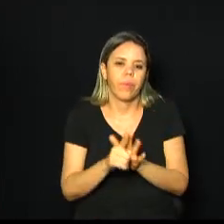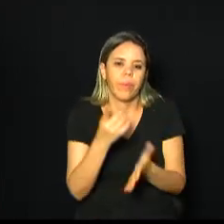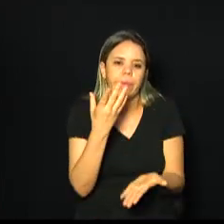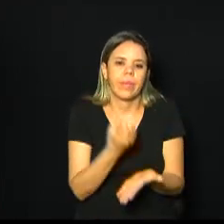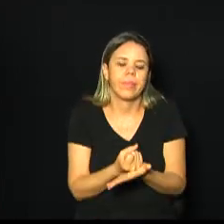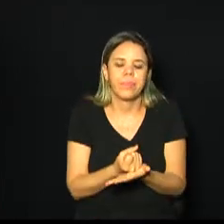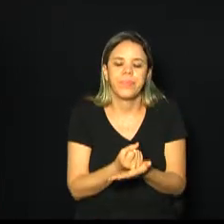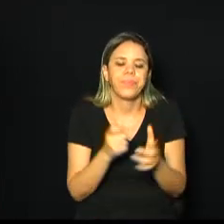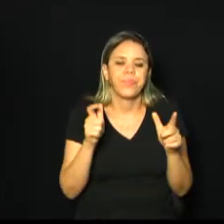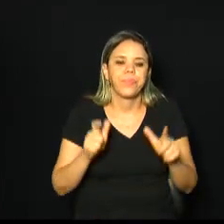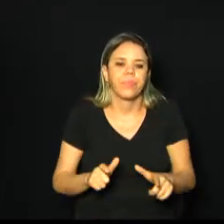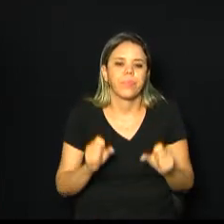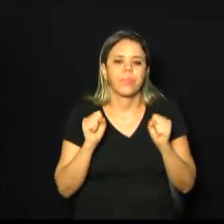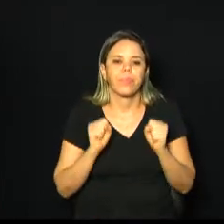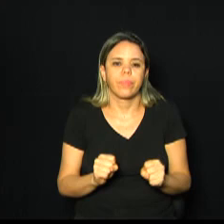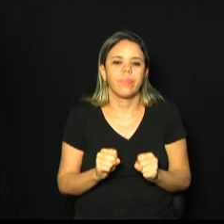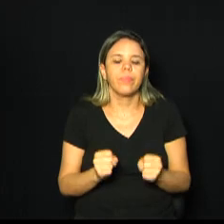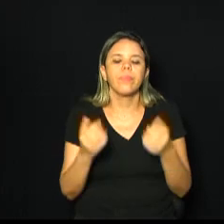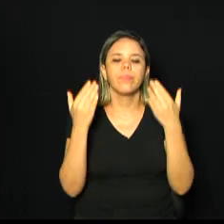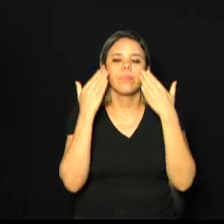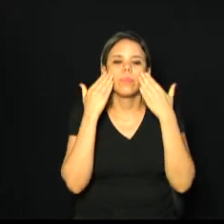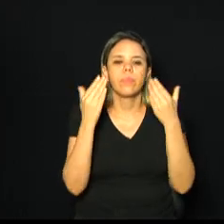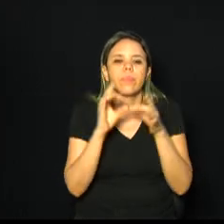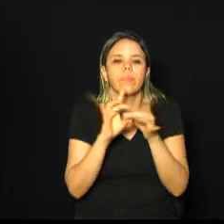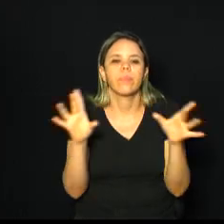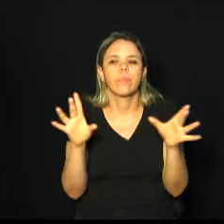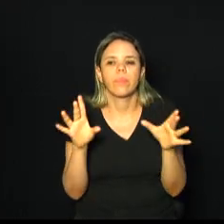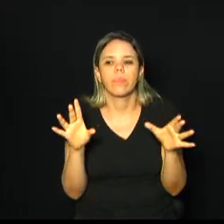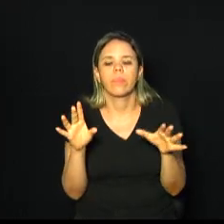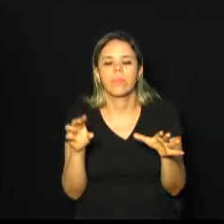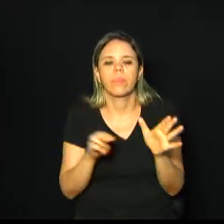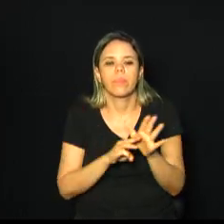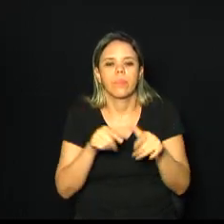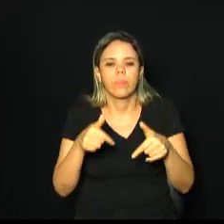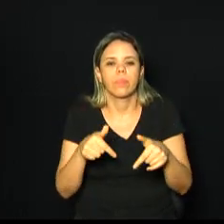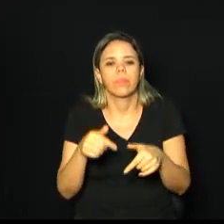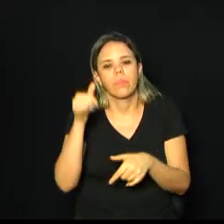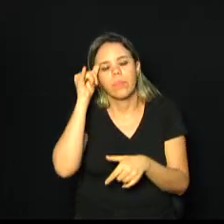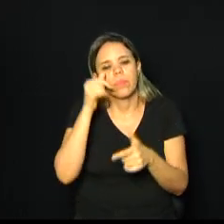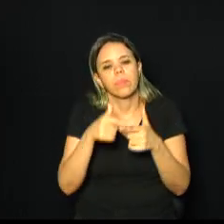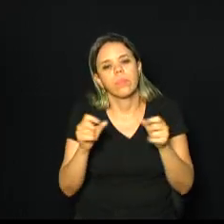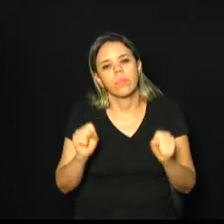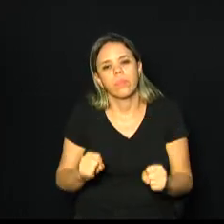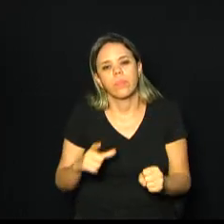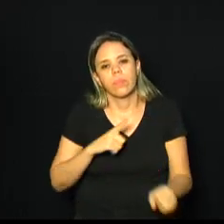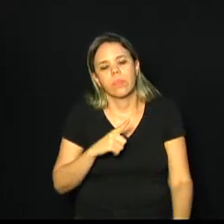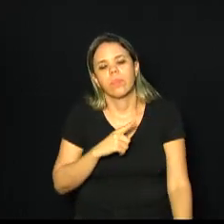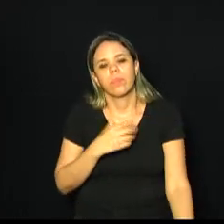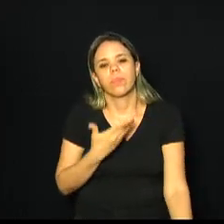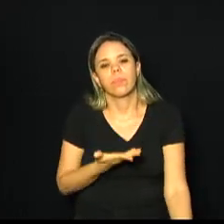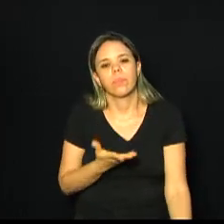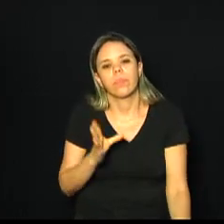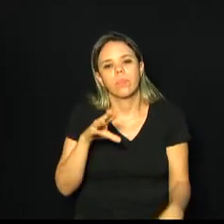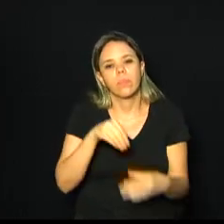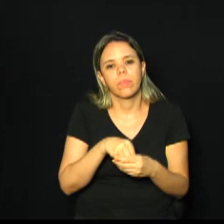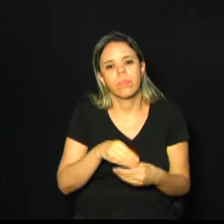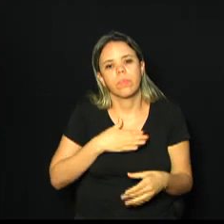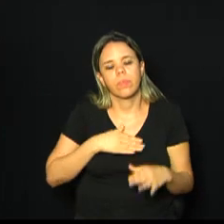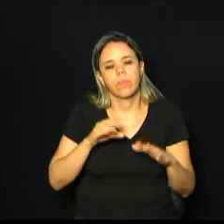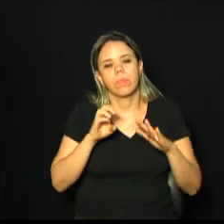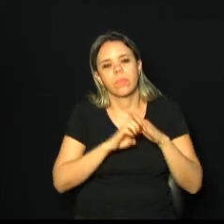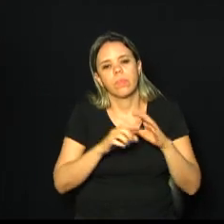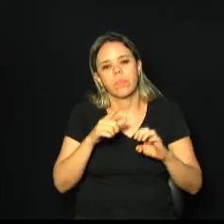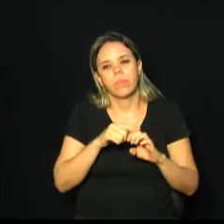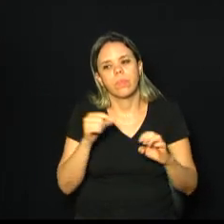vulnerável, como ele pode ser exposto, quais são as medidas preventivas que eu posso ter dentro do meu